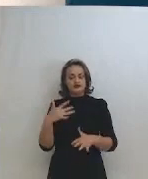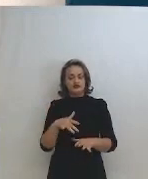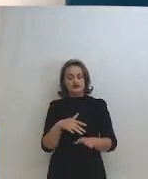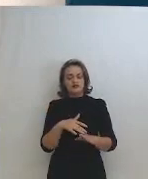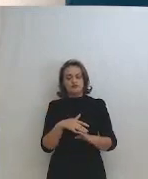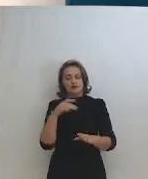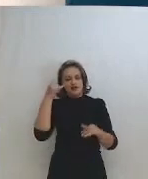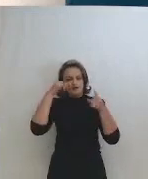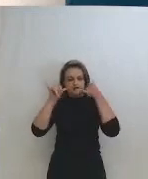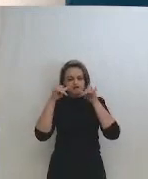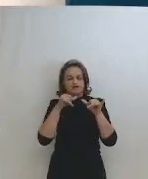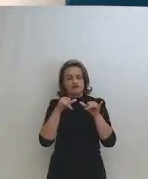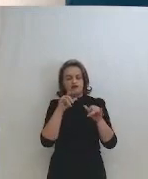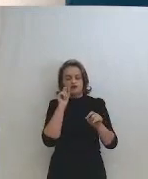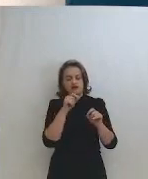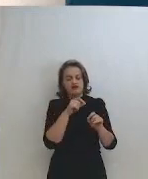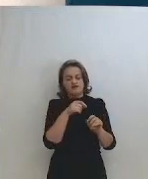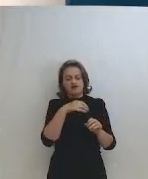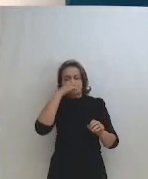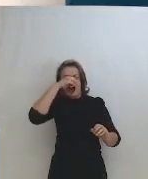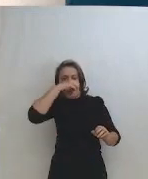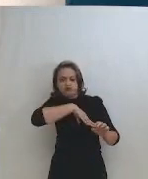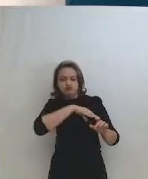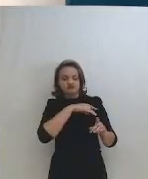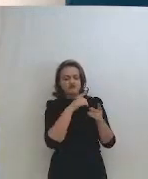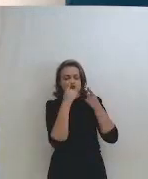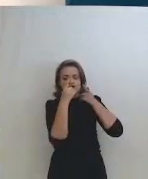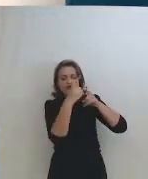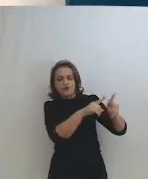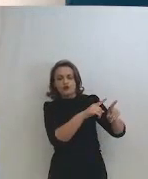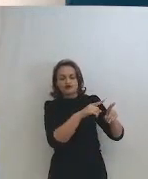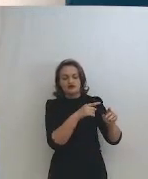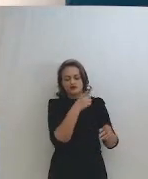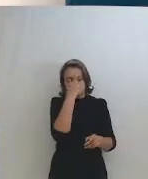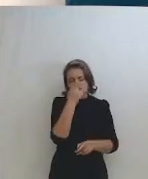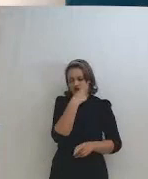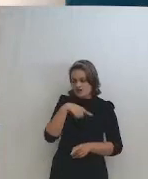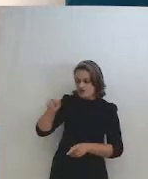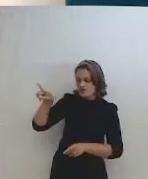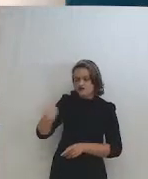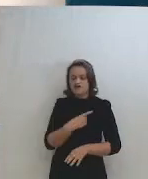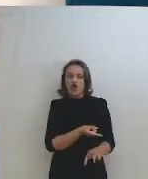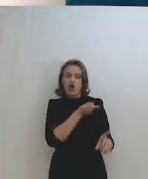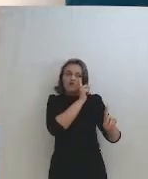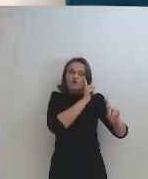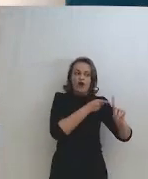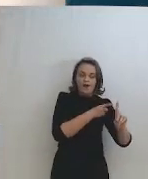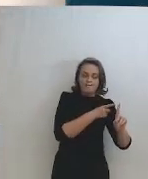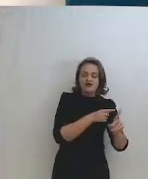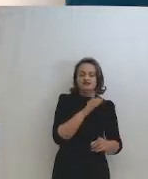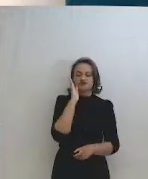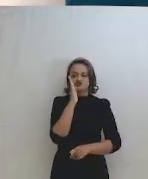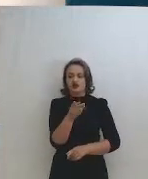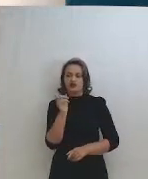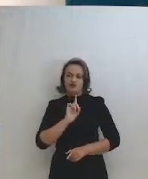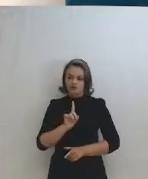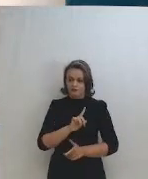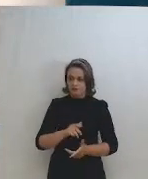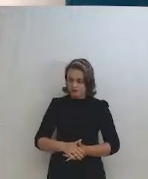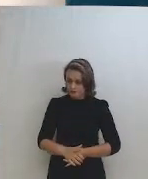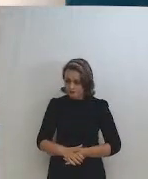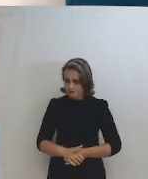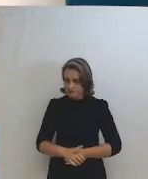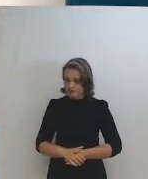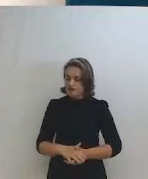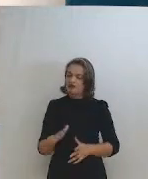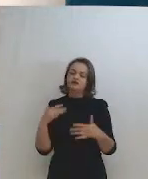legal, a liberdade de ir e vir ou ameaça indireta à liberdade individual. Diz o